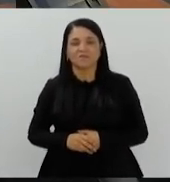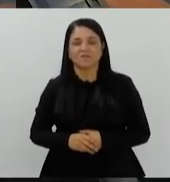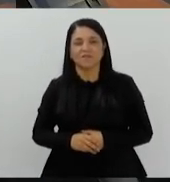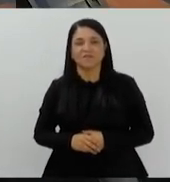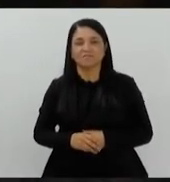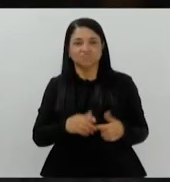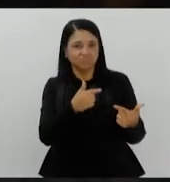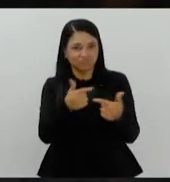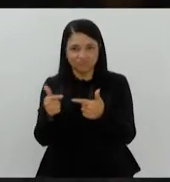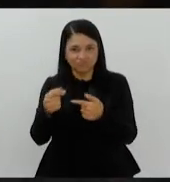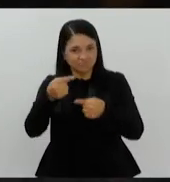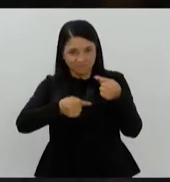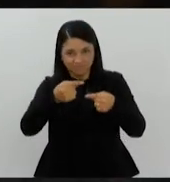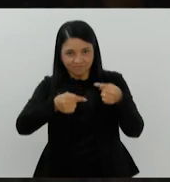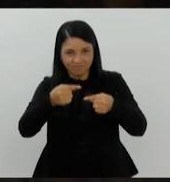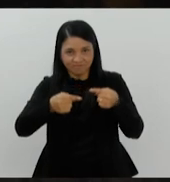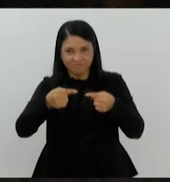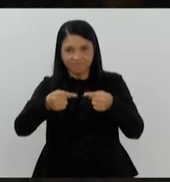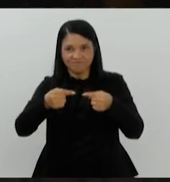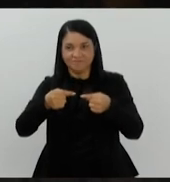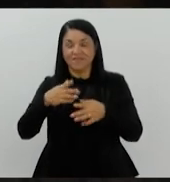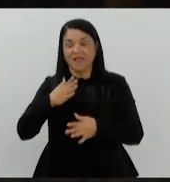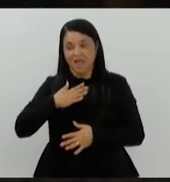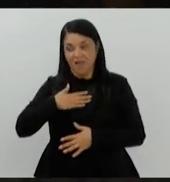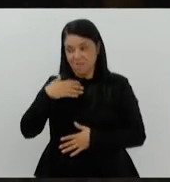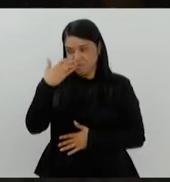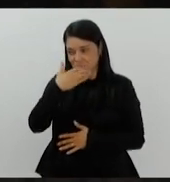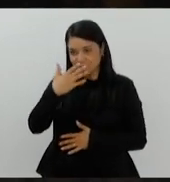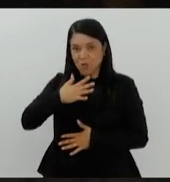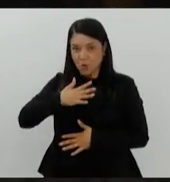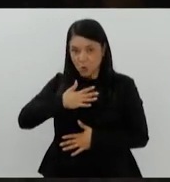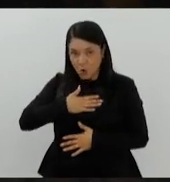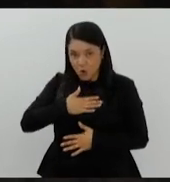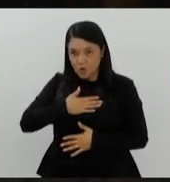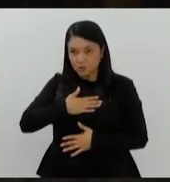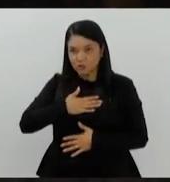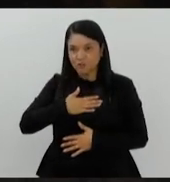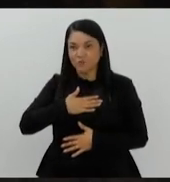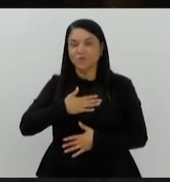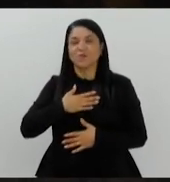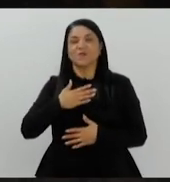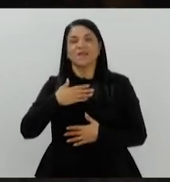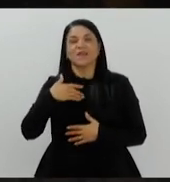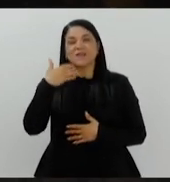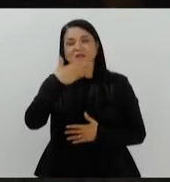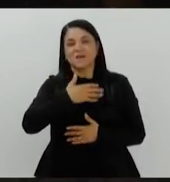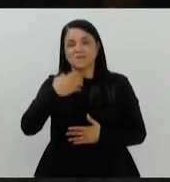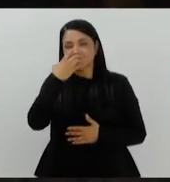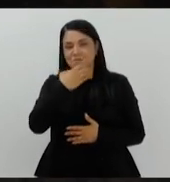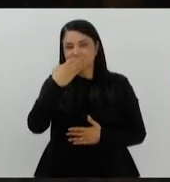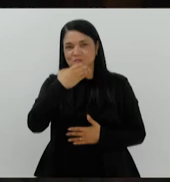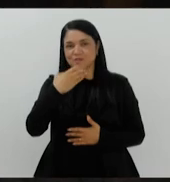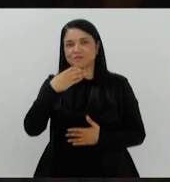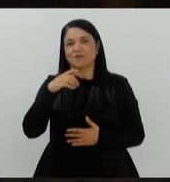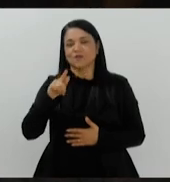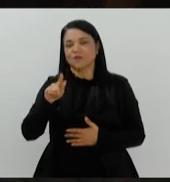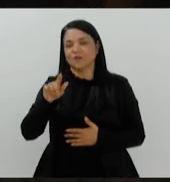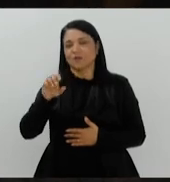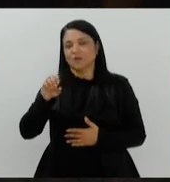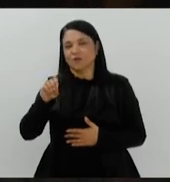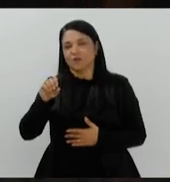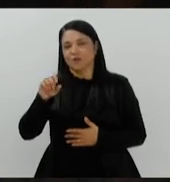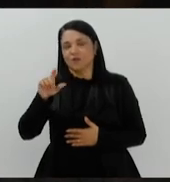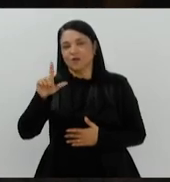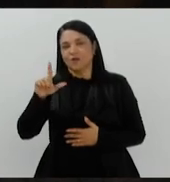Não havendo mais quem queira discutir, a música que eu mais gosto é a música gospel de dançar lá na igreja com o meu amigo